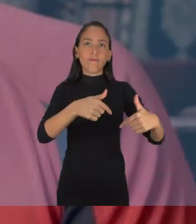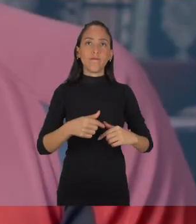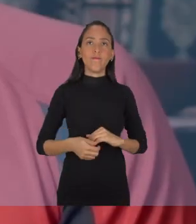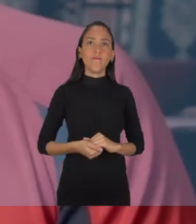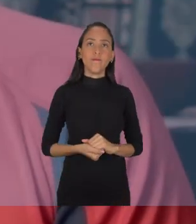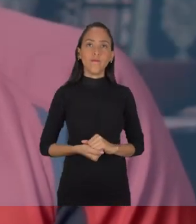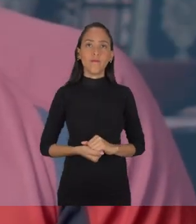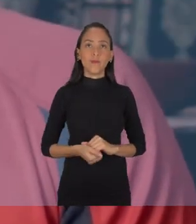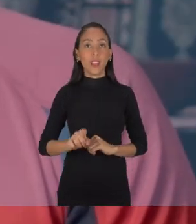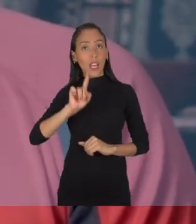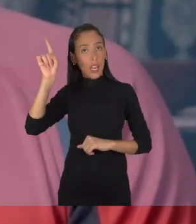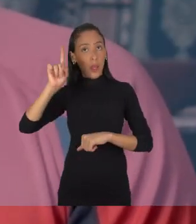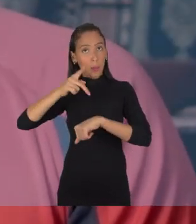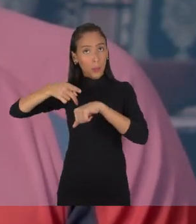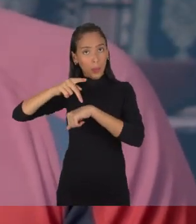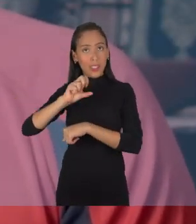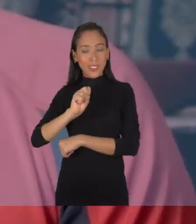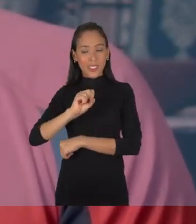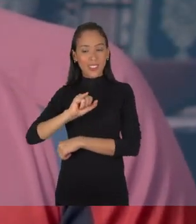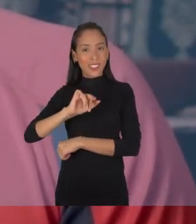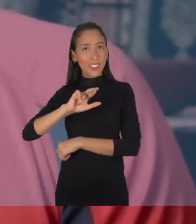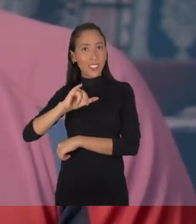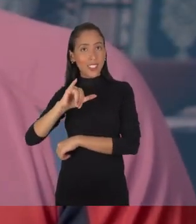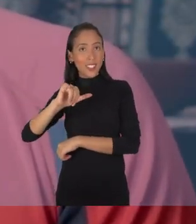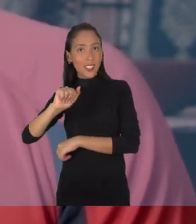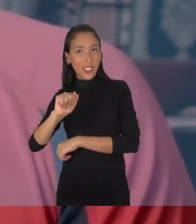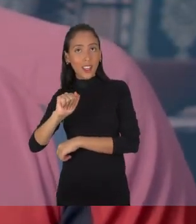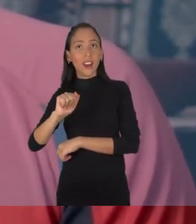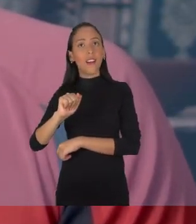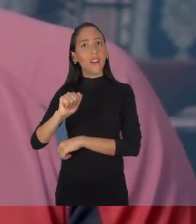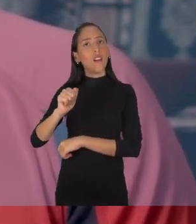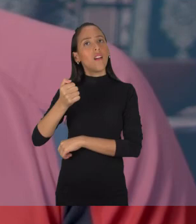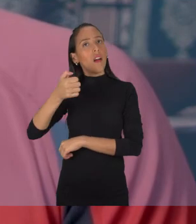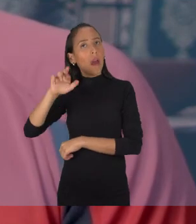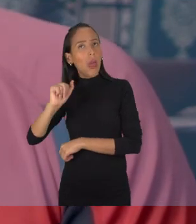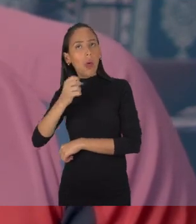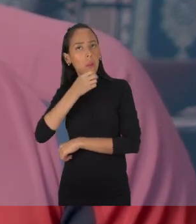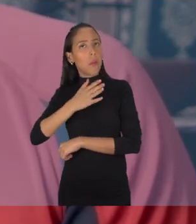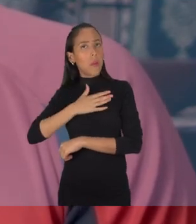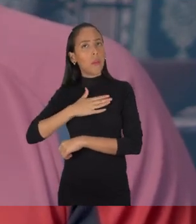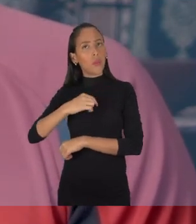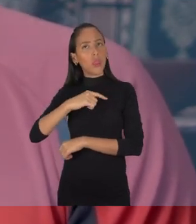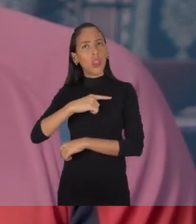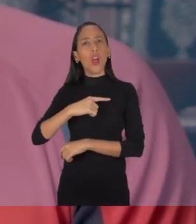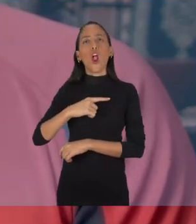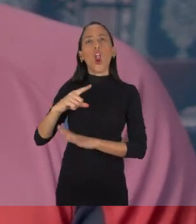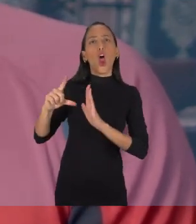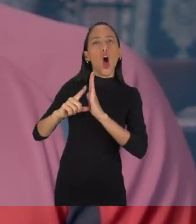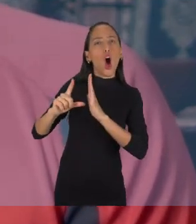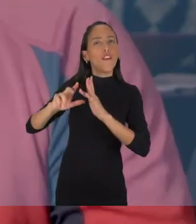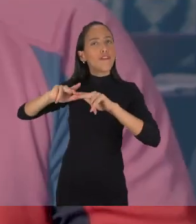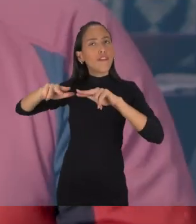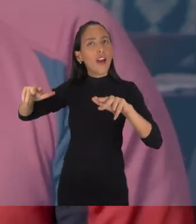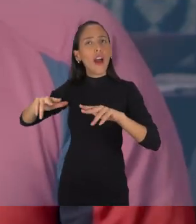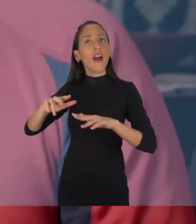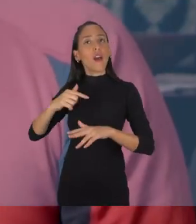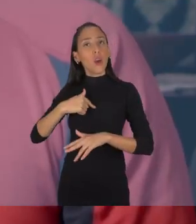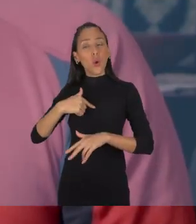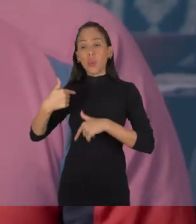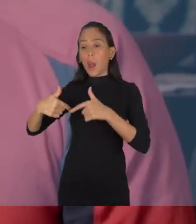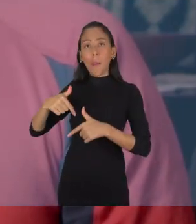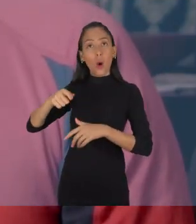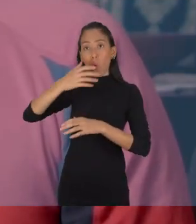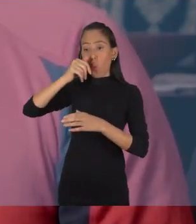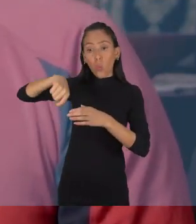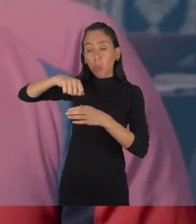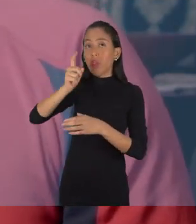Lá na Síria era tranquilo para mim. Tenho um escritor de engenharia, lojas. Tenho um número de trabalho como cozinheiro. E gosto de